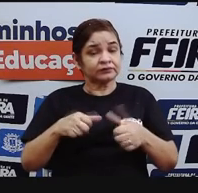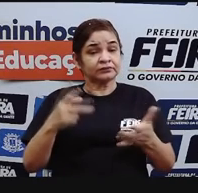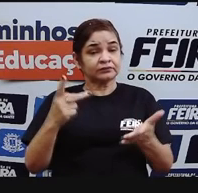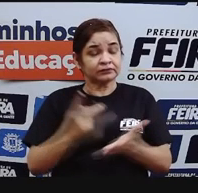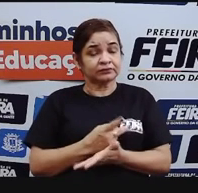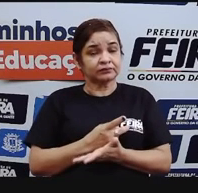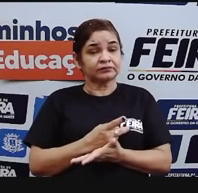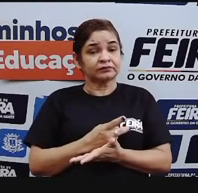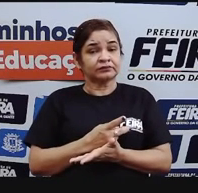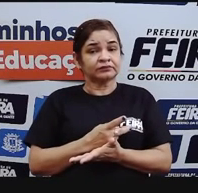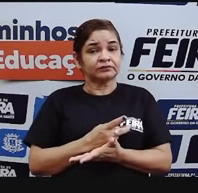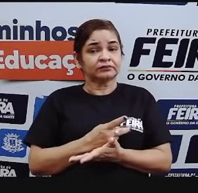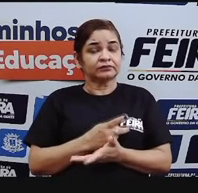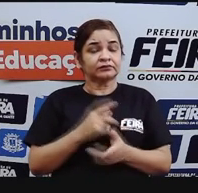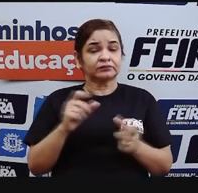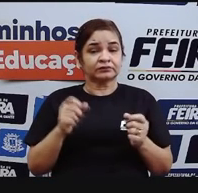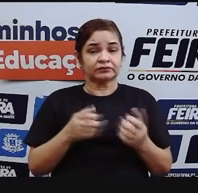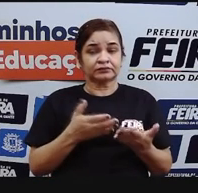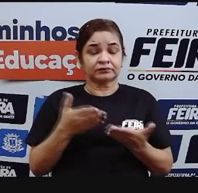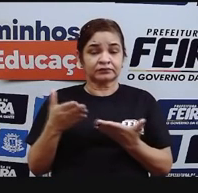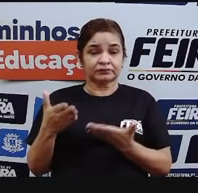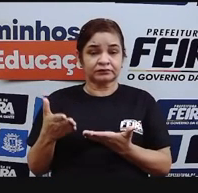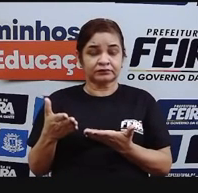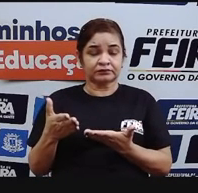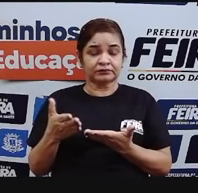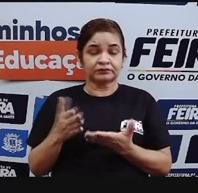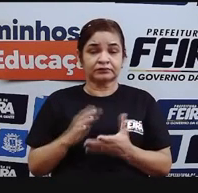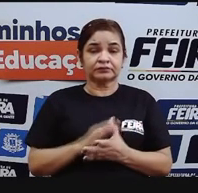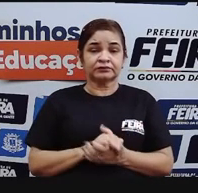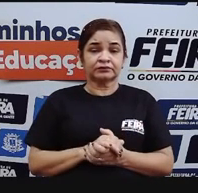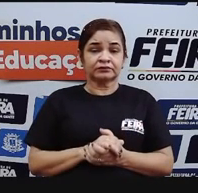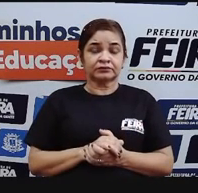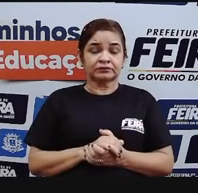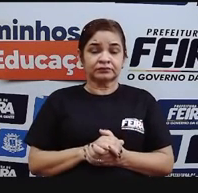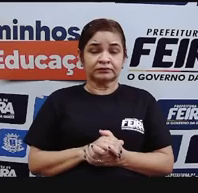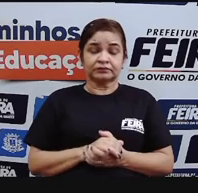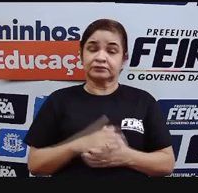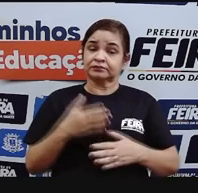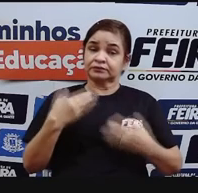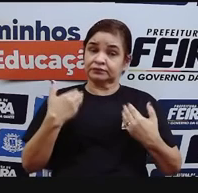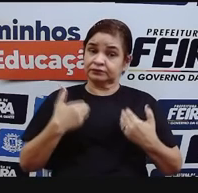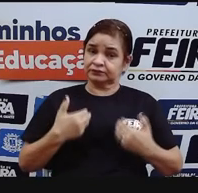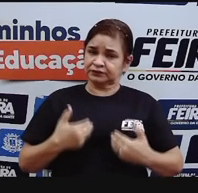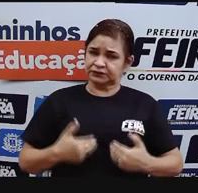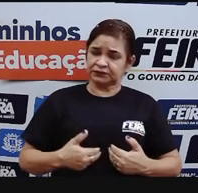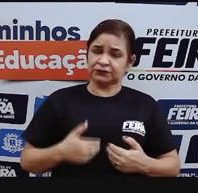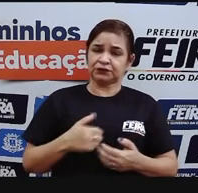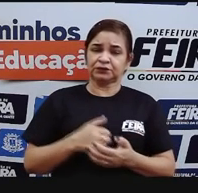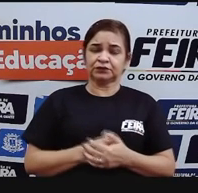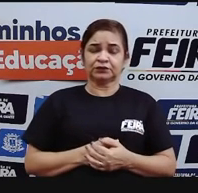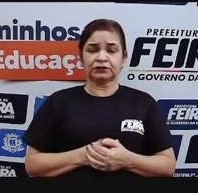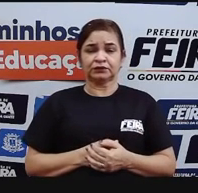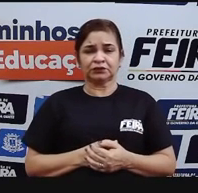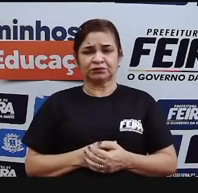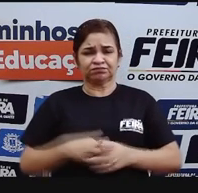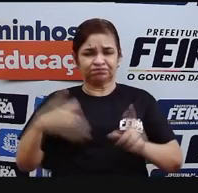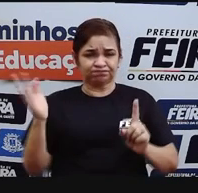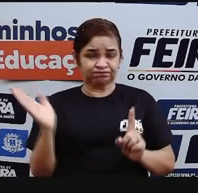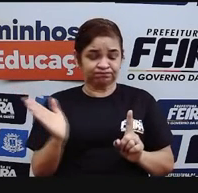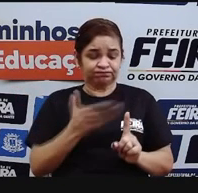as mulheres, que aí é o que eu trouxe aqui na aula para vocês. A violência física, né, que vai desde um tapa